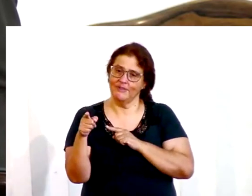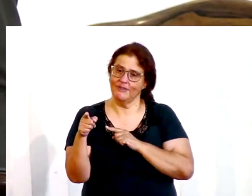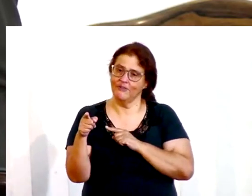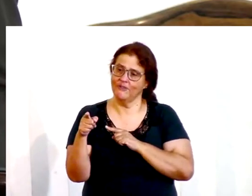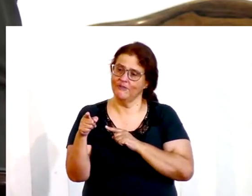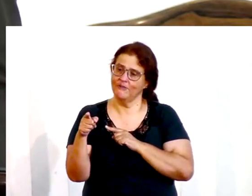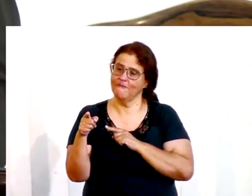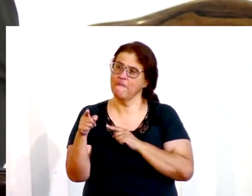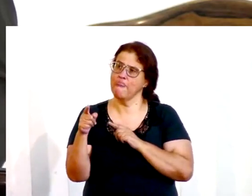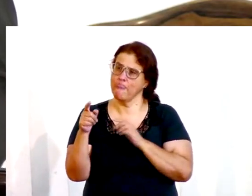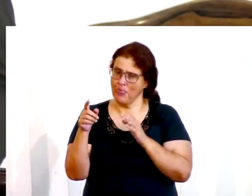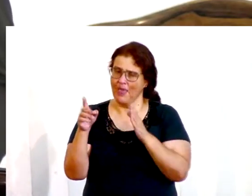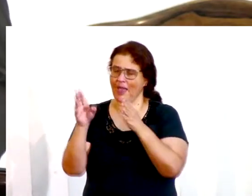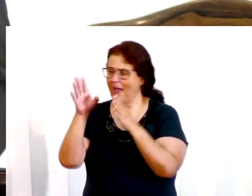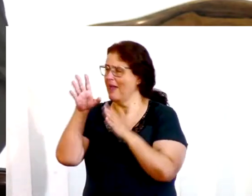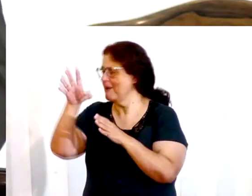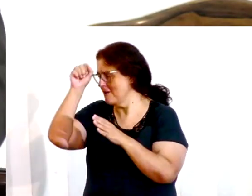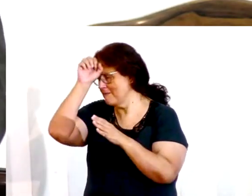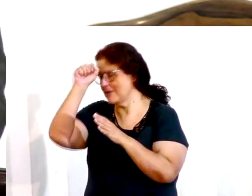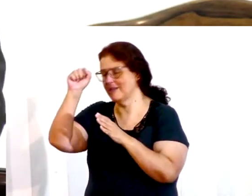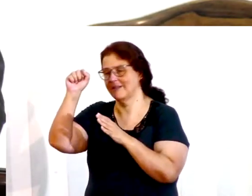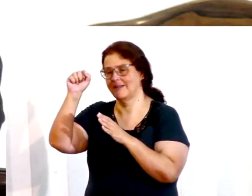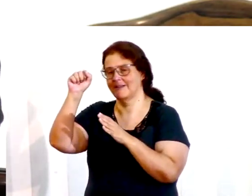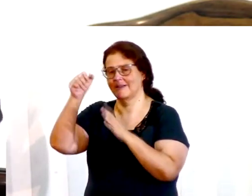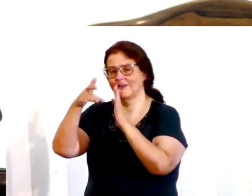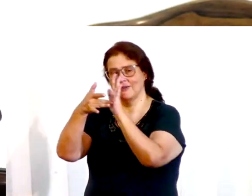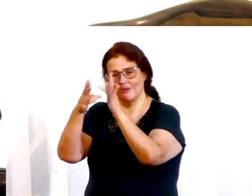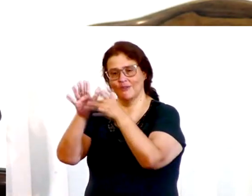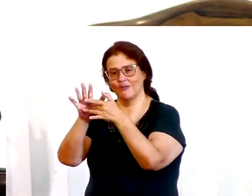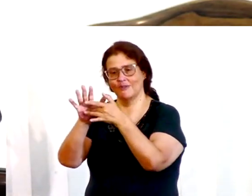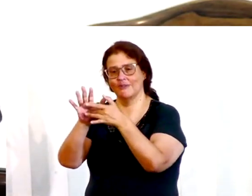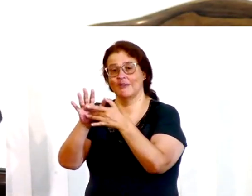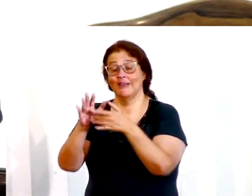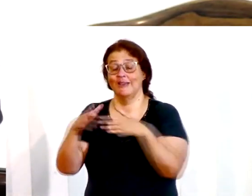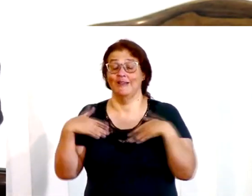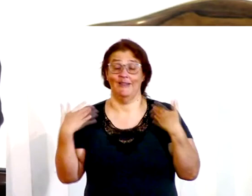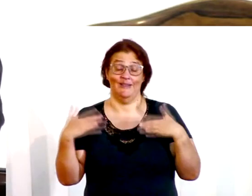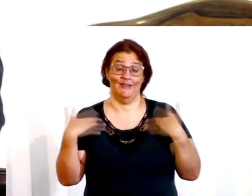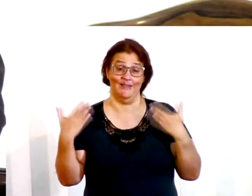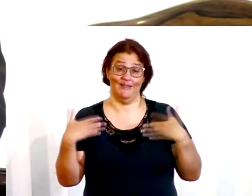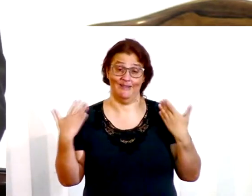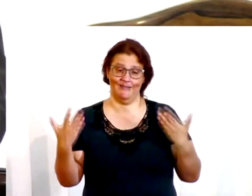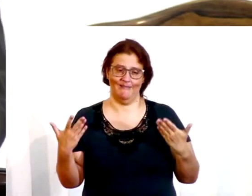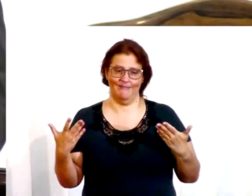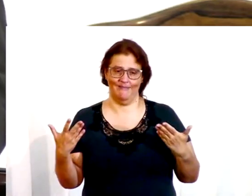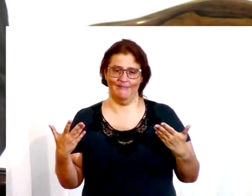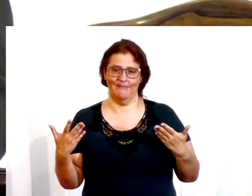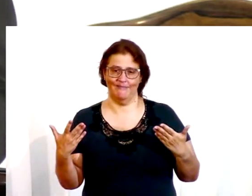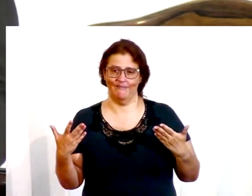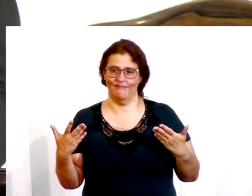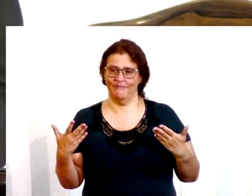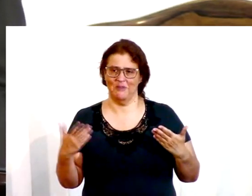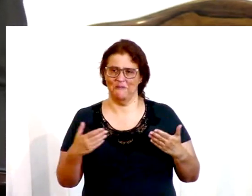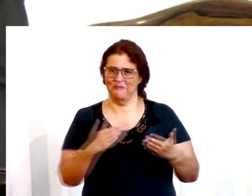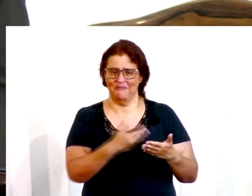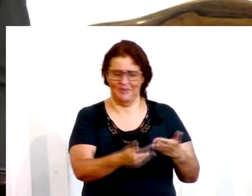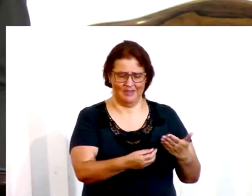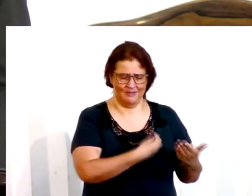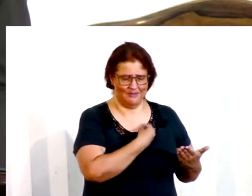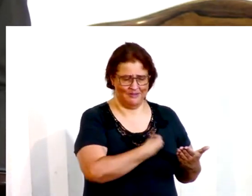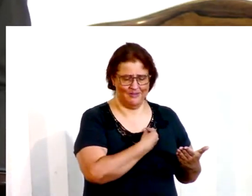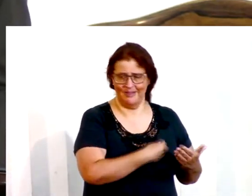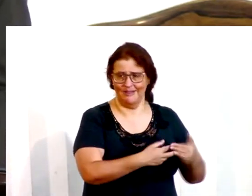aprender com outros o segredo do contentamento. Não perca a sua vida em coisas banais.